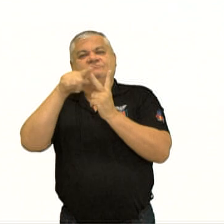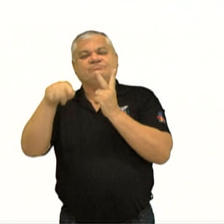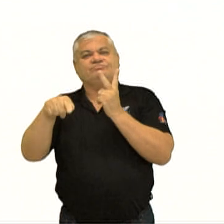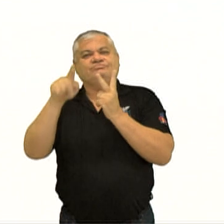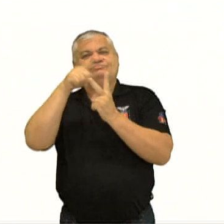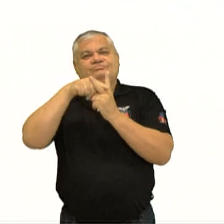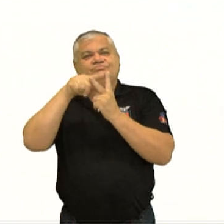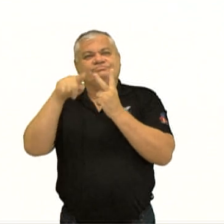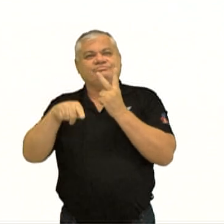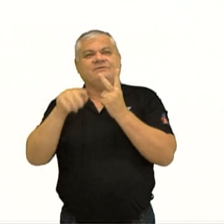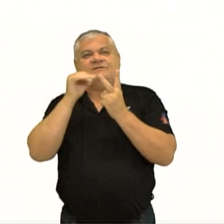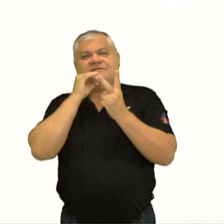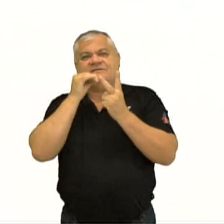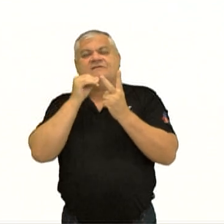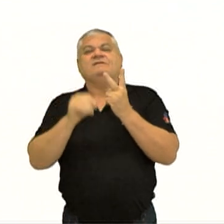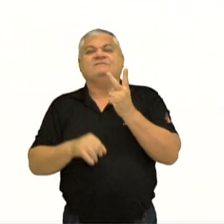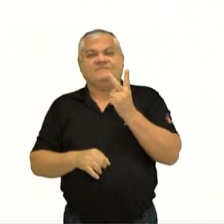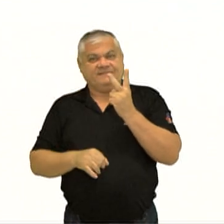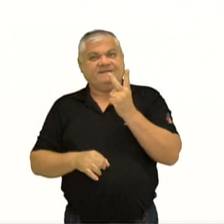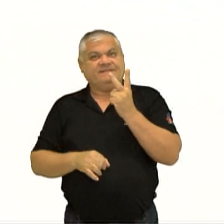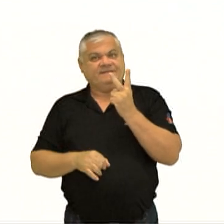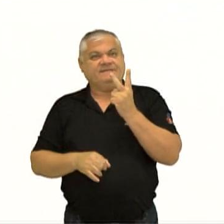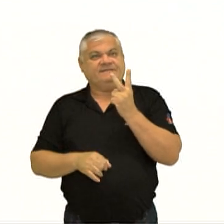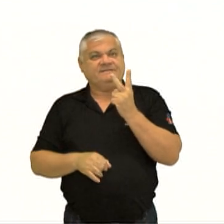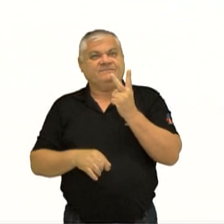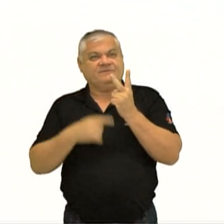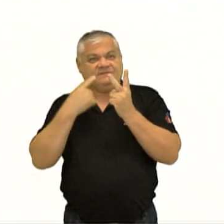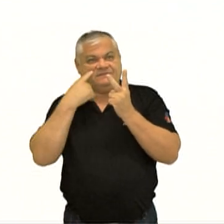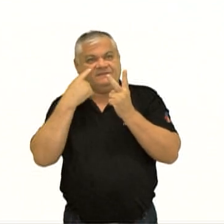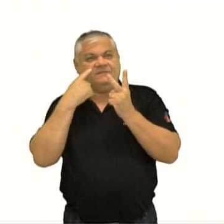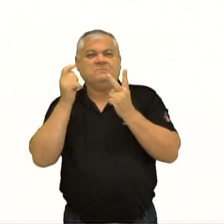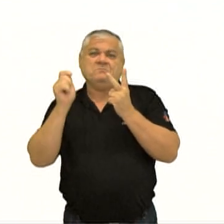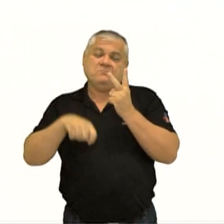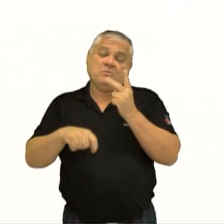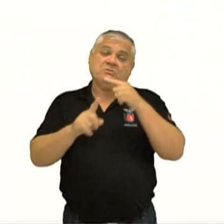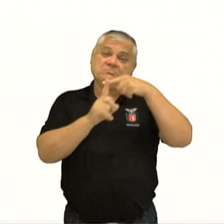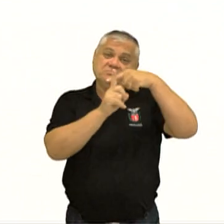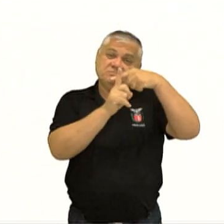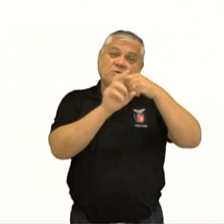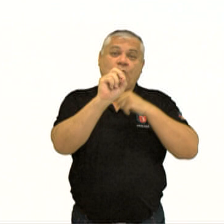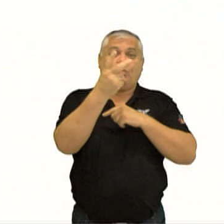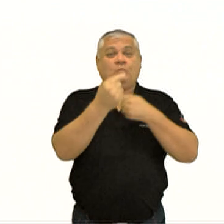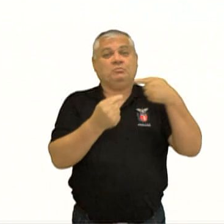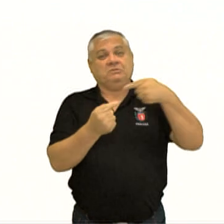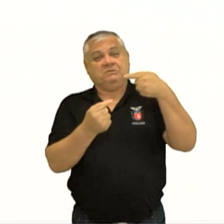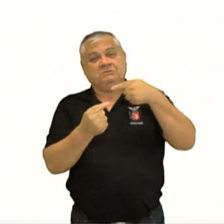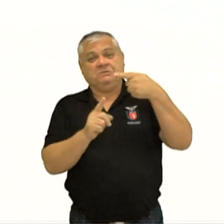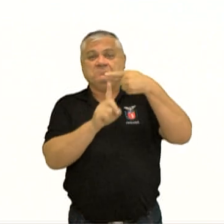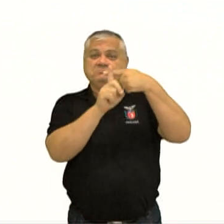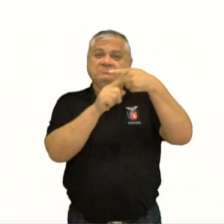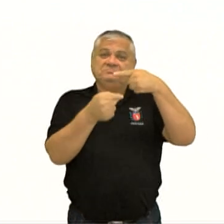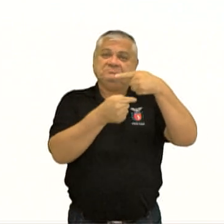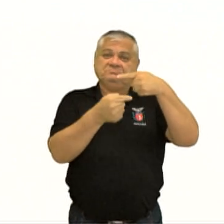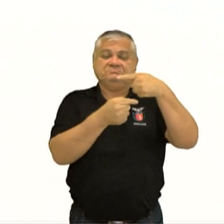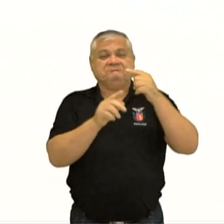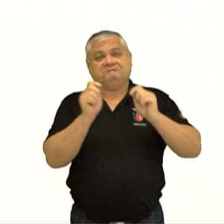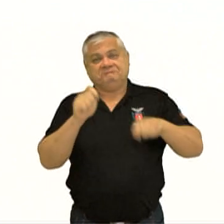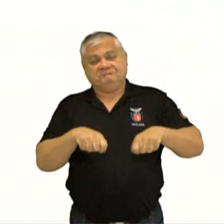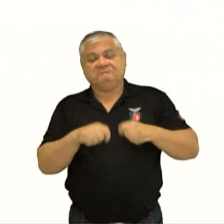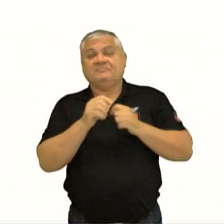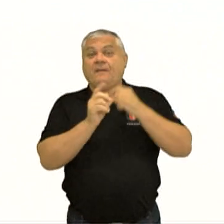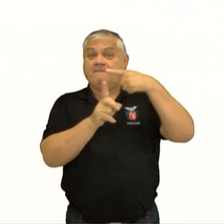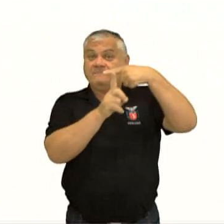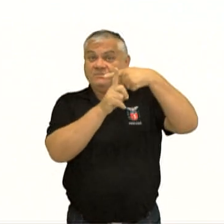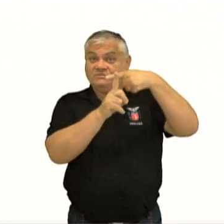com a operação inversa, que é a raiz quadrada, que pode ser positiva ou negativa. Lembre-se que números